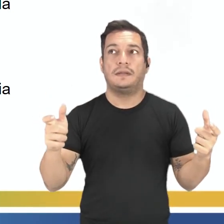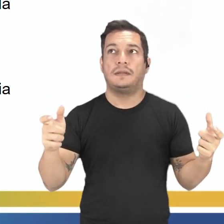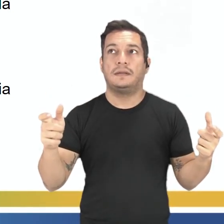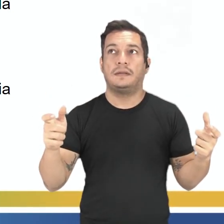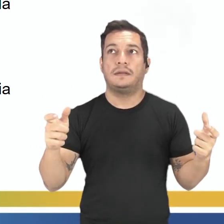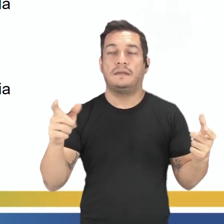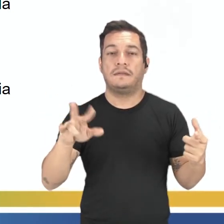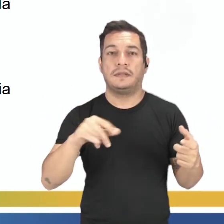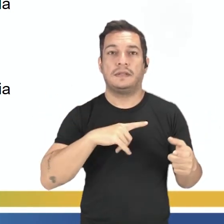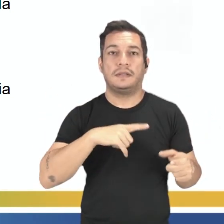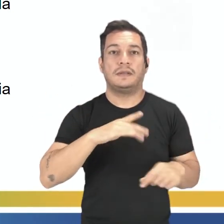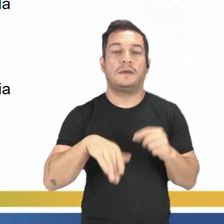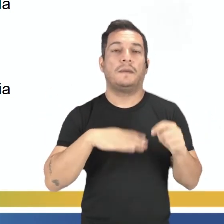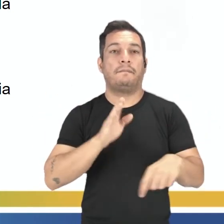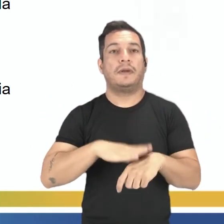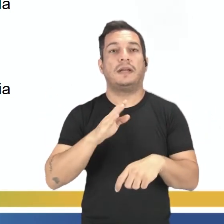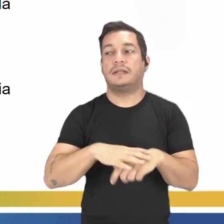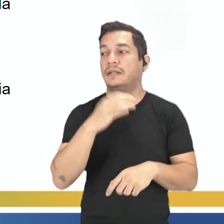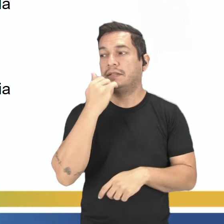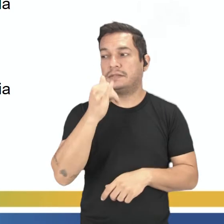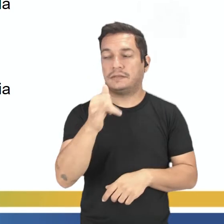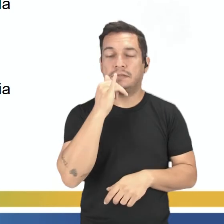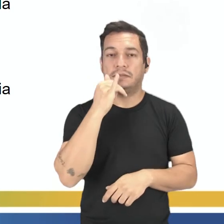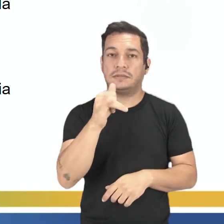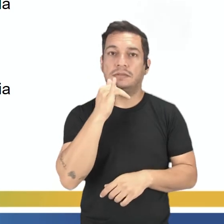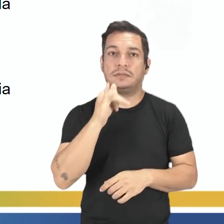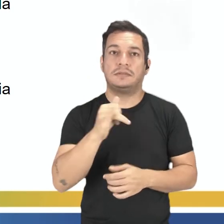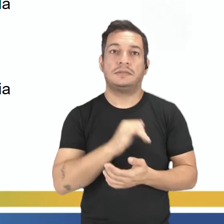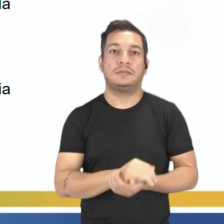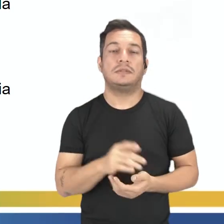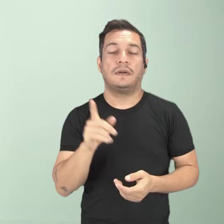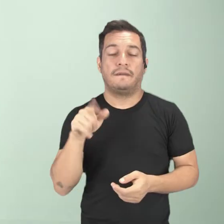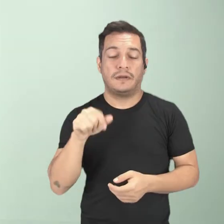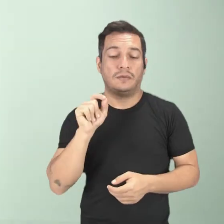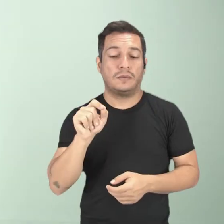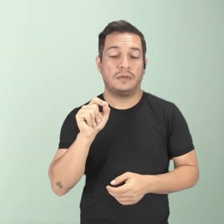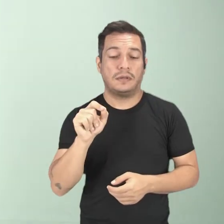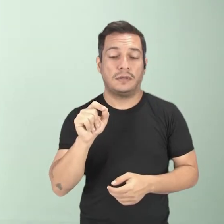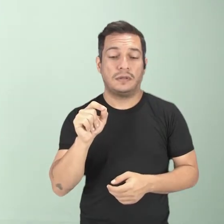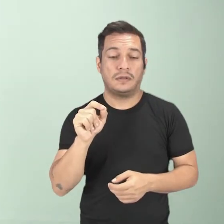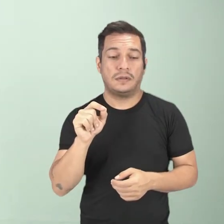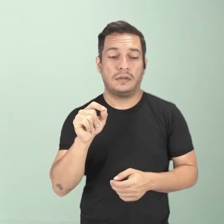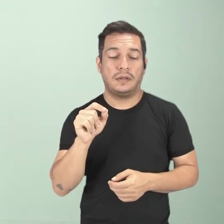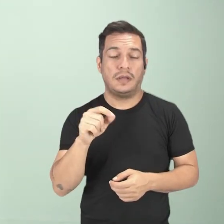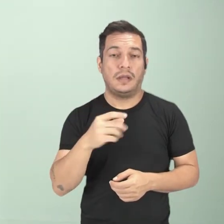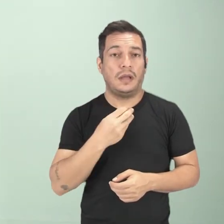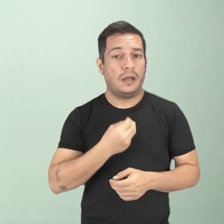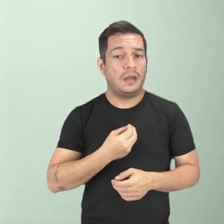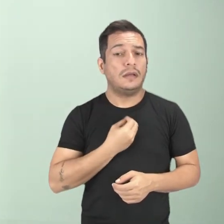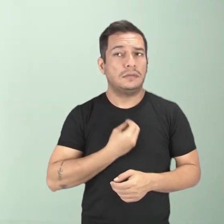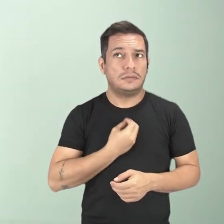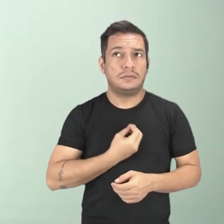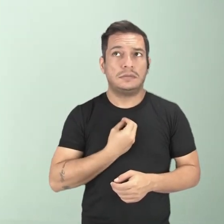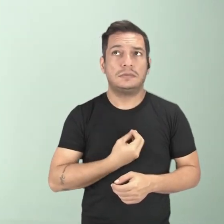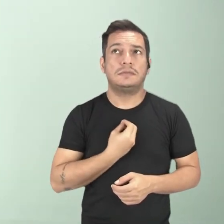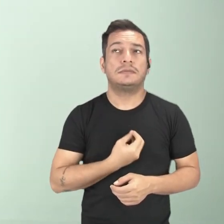eu vou ter mais energia indisponível. Essa energia, ela não deixa de existir porque ela não